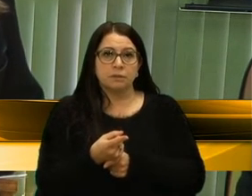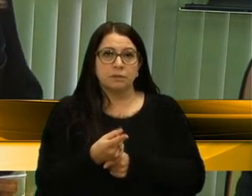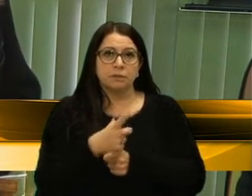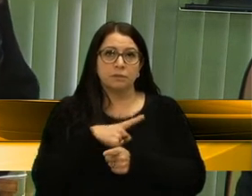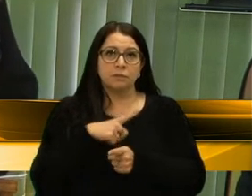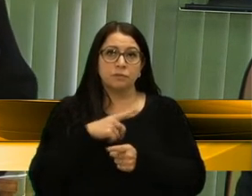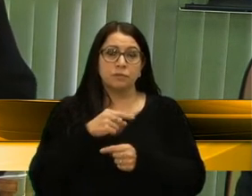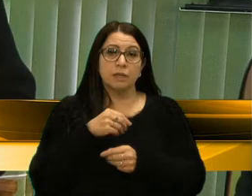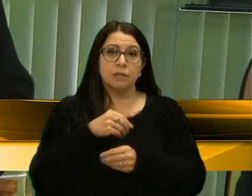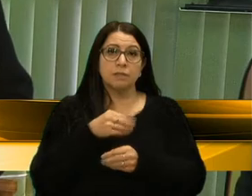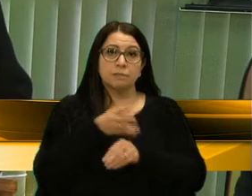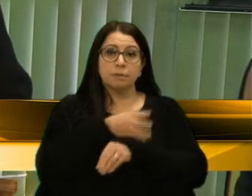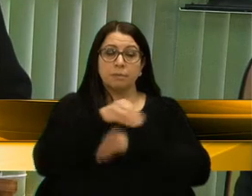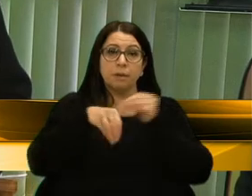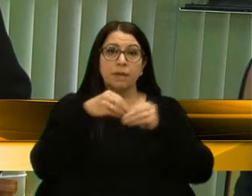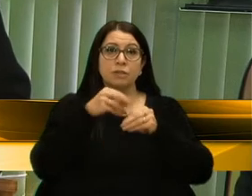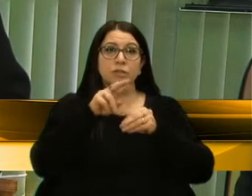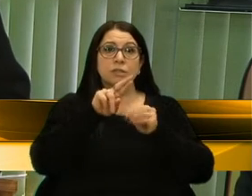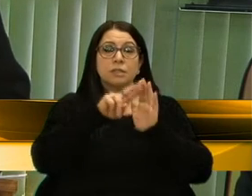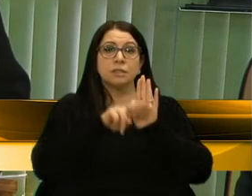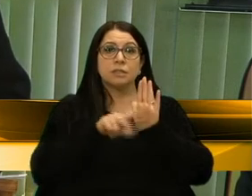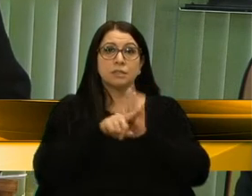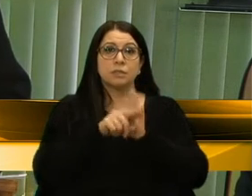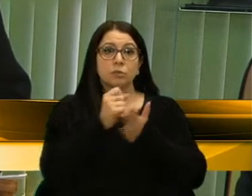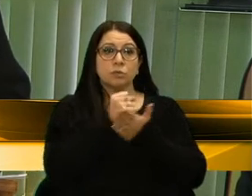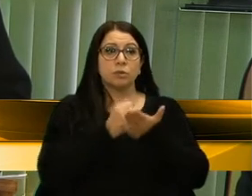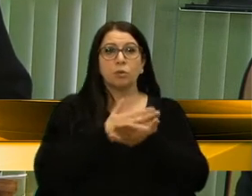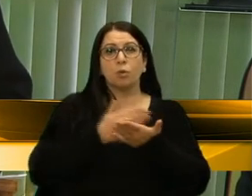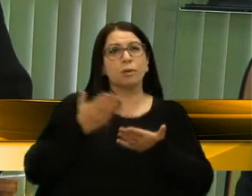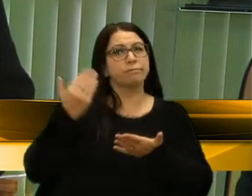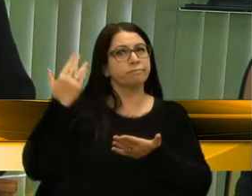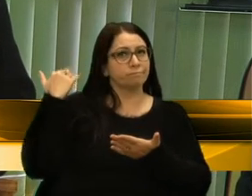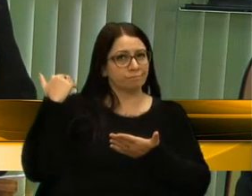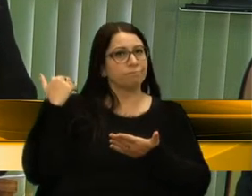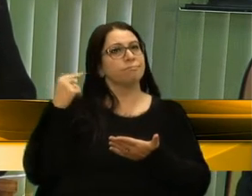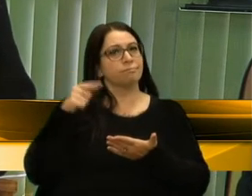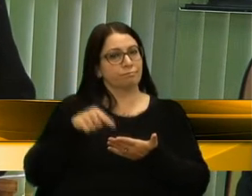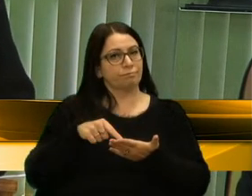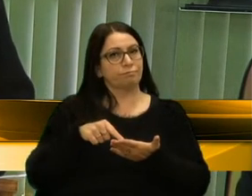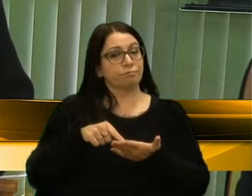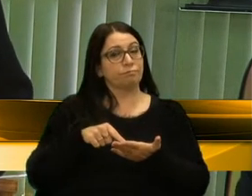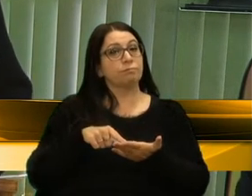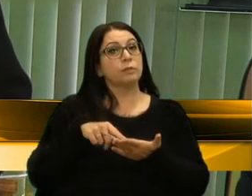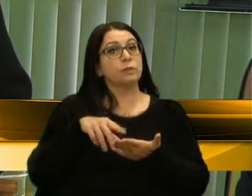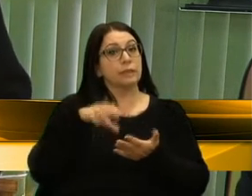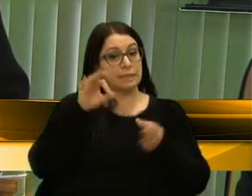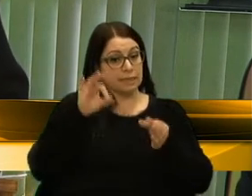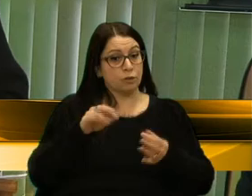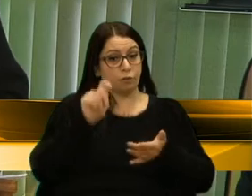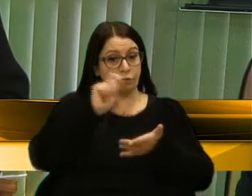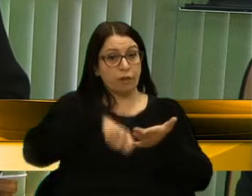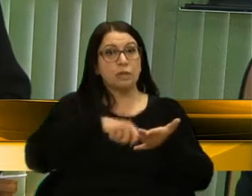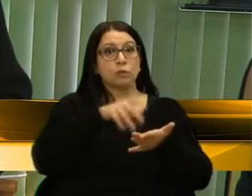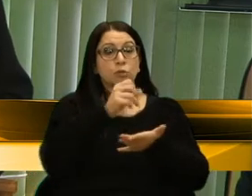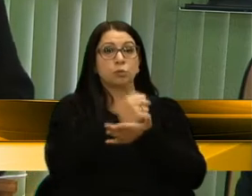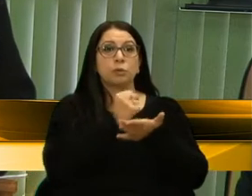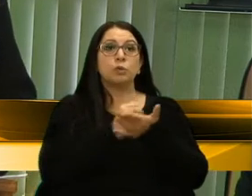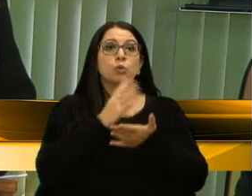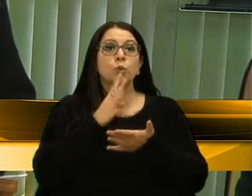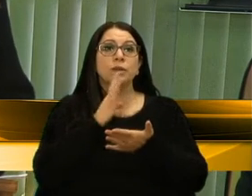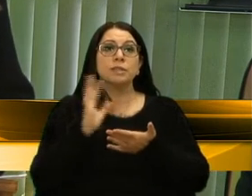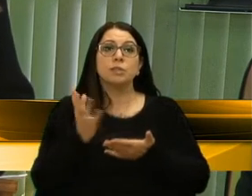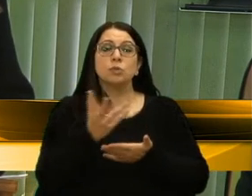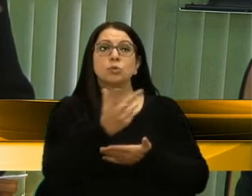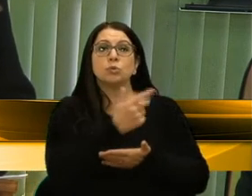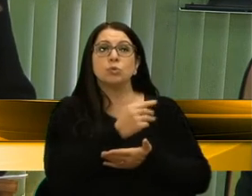fazem parte da relação contratual desde o início, né? Assim que firmado o contrato, eles conhecem todo o